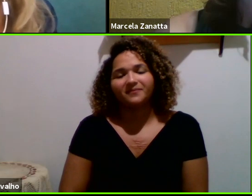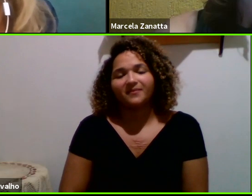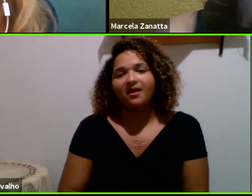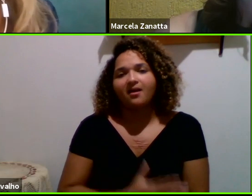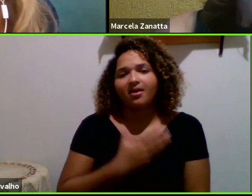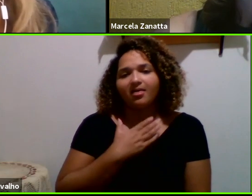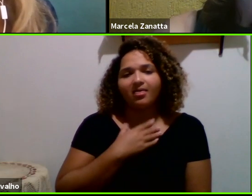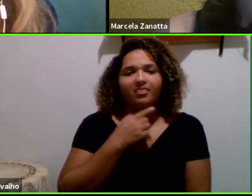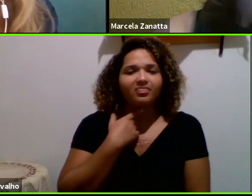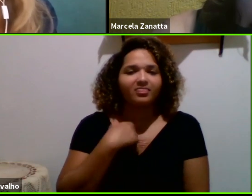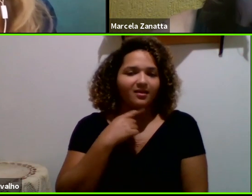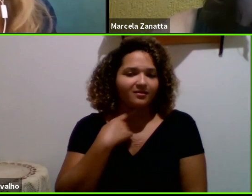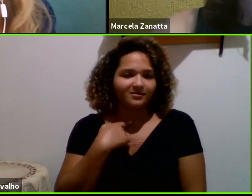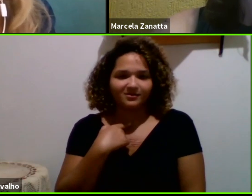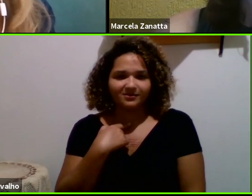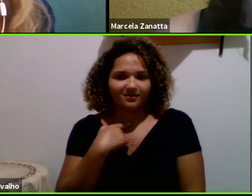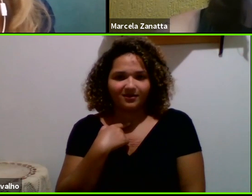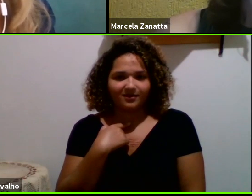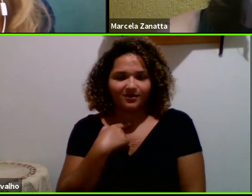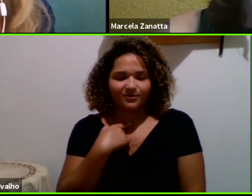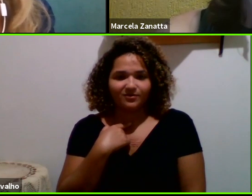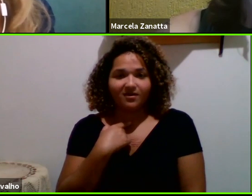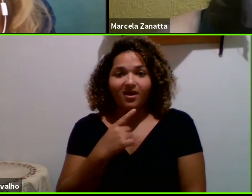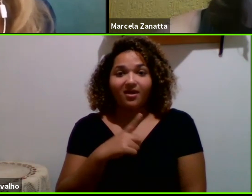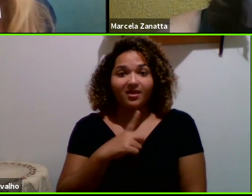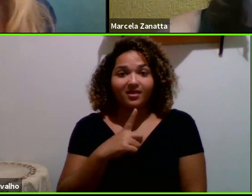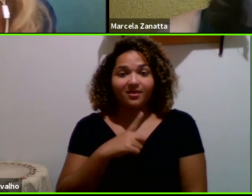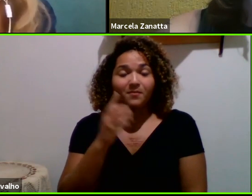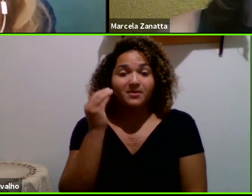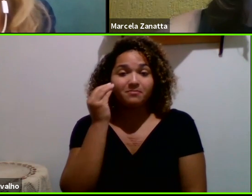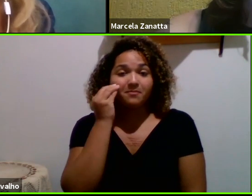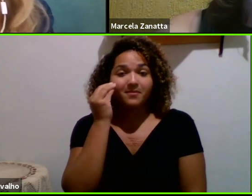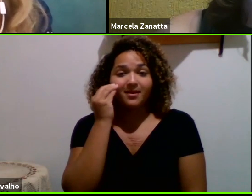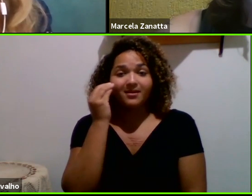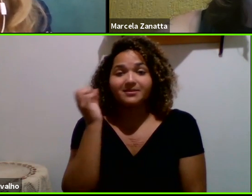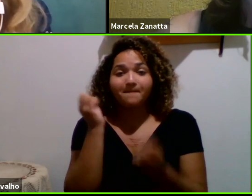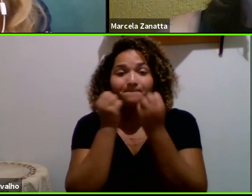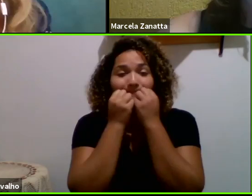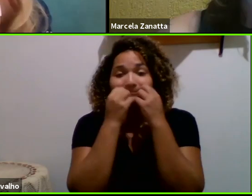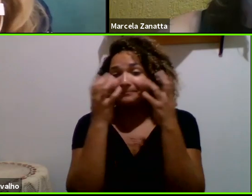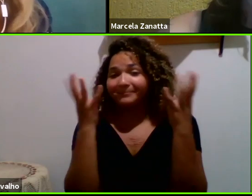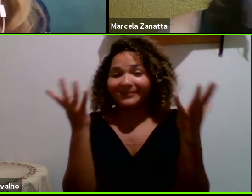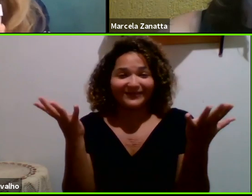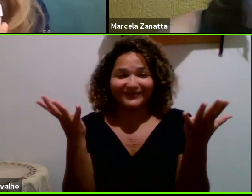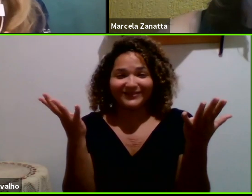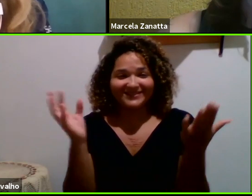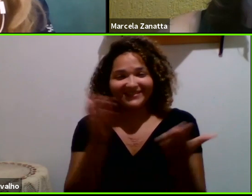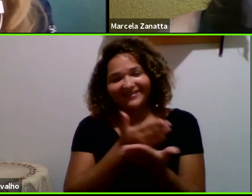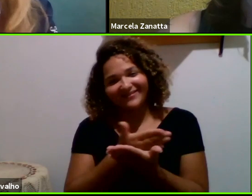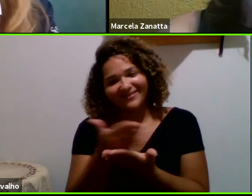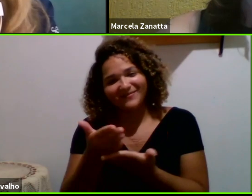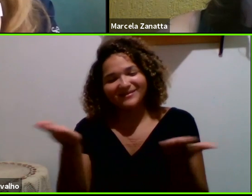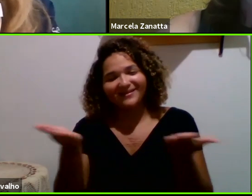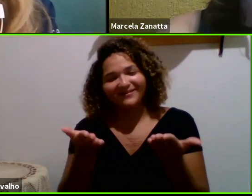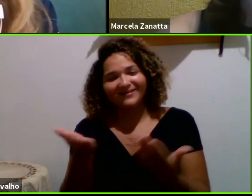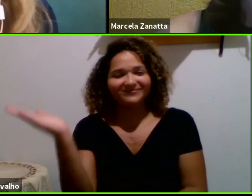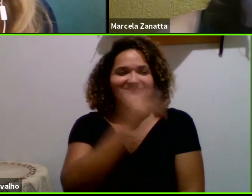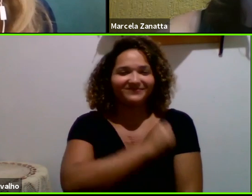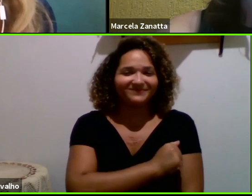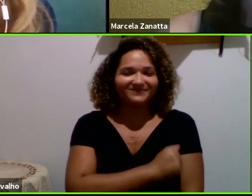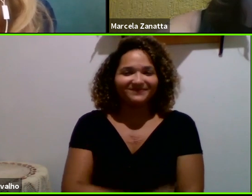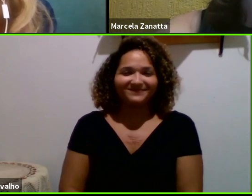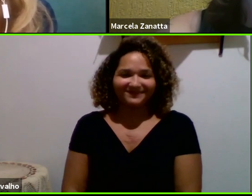tenham uma excelente experiência de parto, que vai começar agora. Venham conosco.